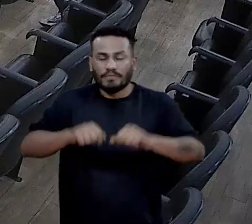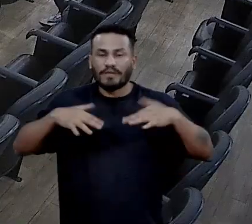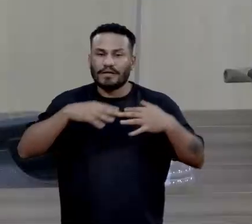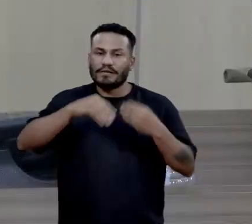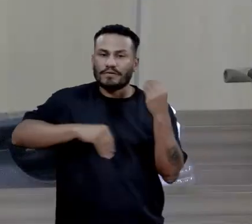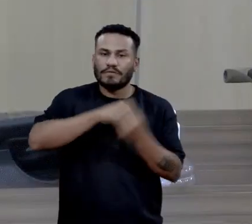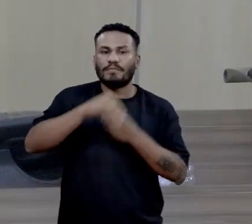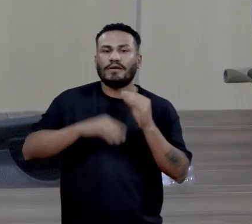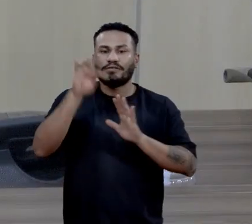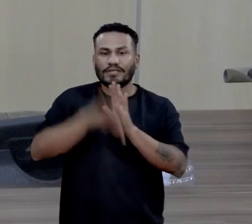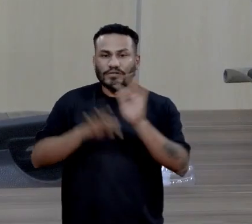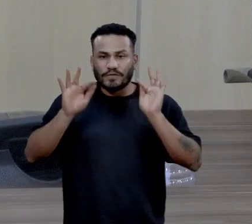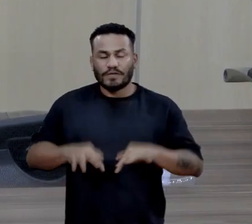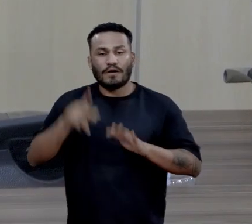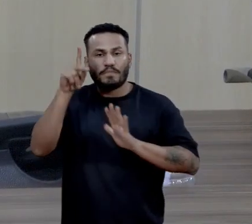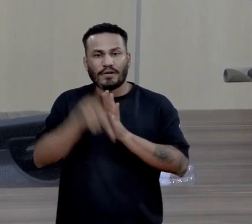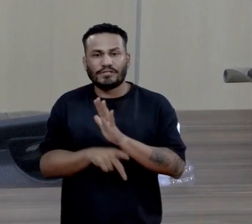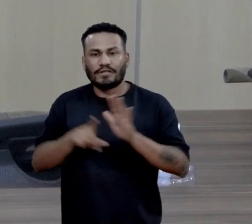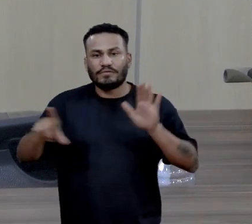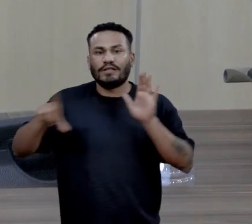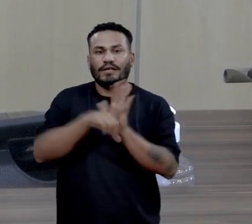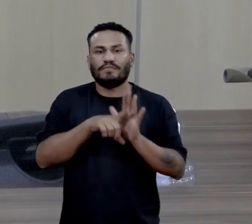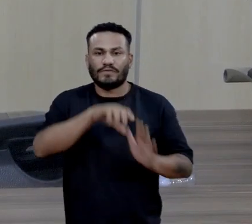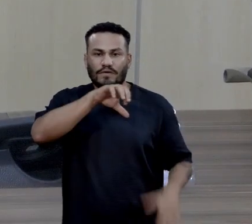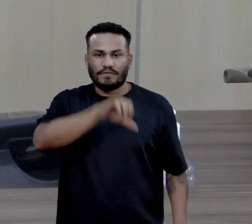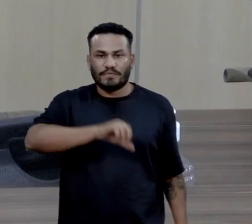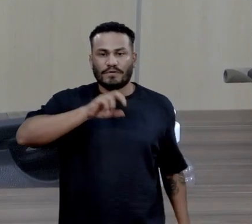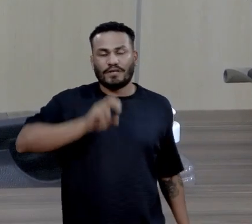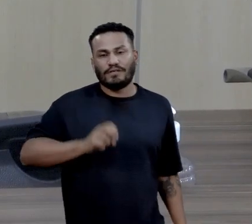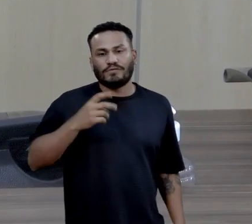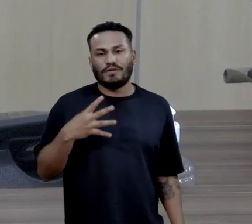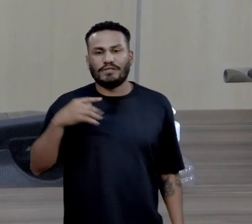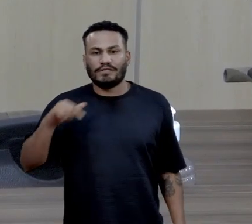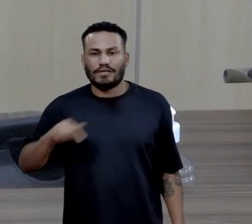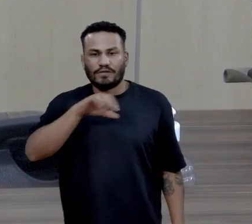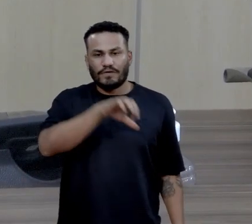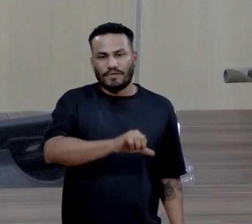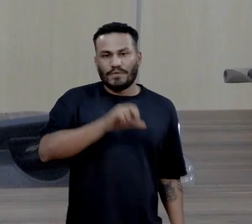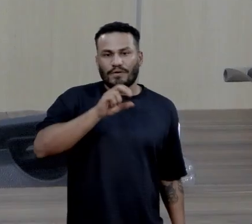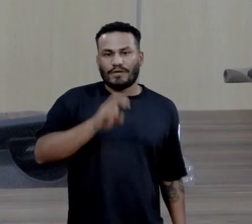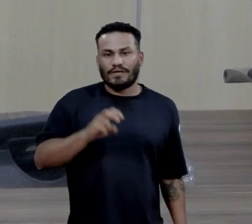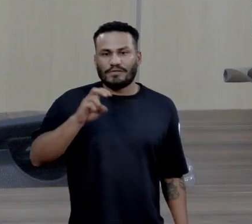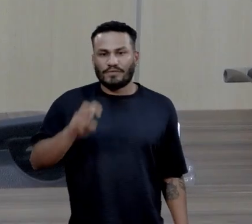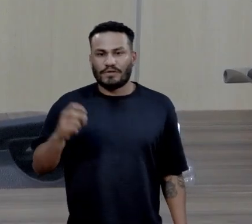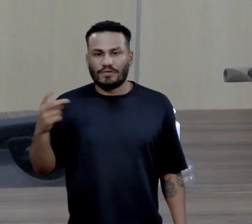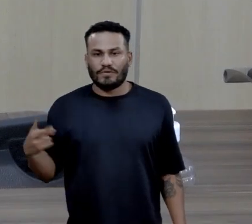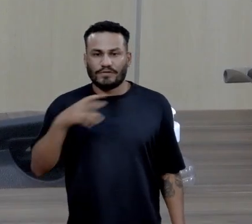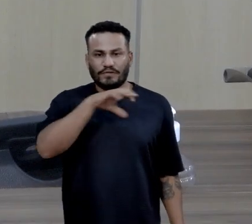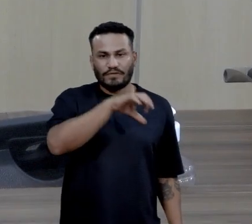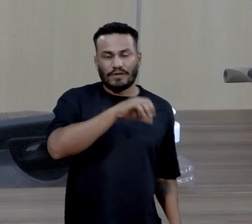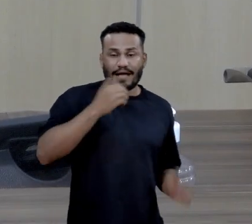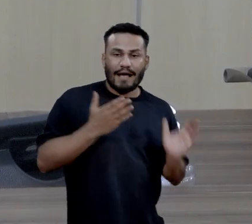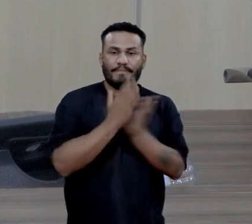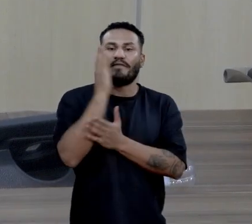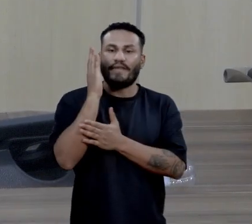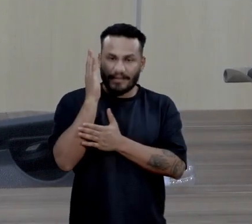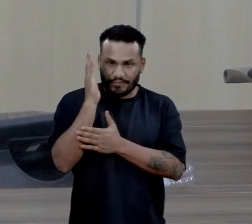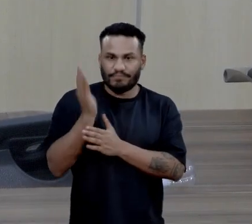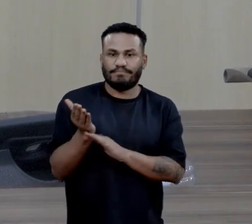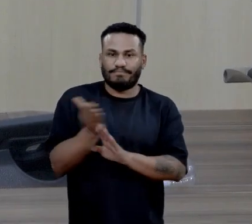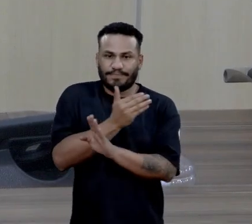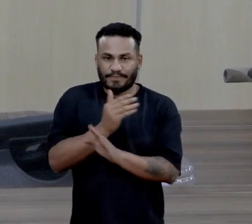votação englobada das ações finais dos projetos de lei 9.547 e 9.552, aprovados